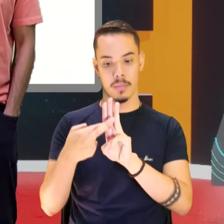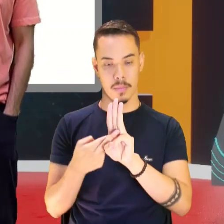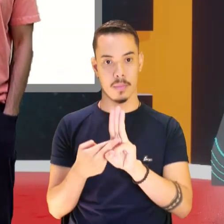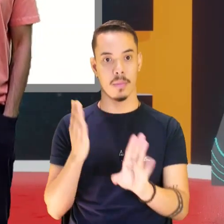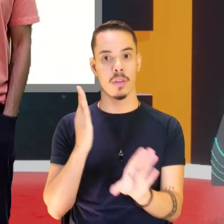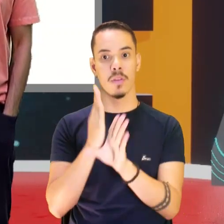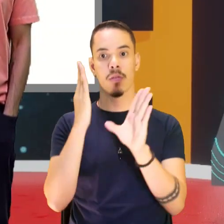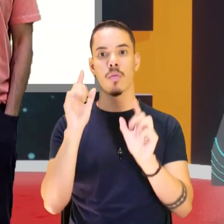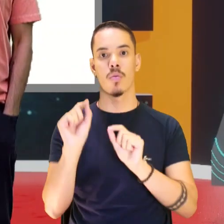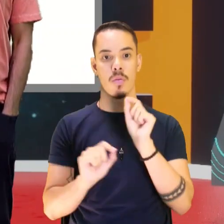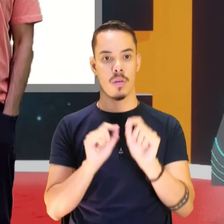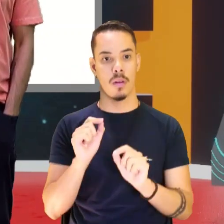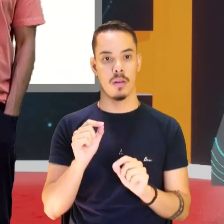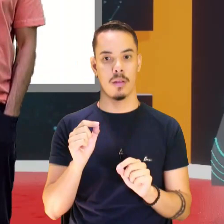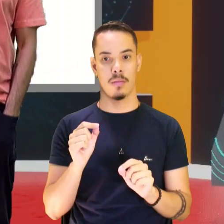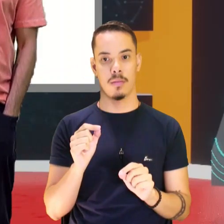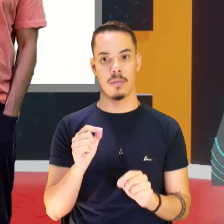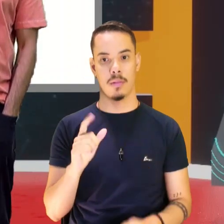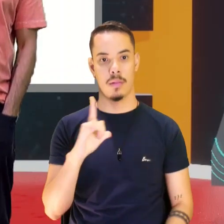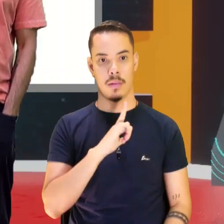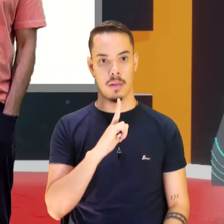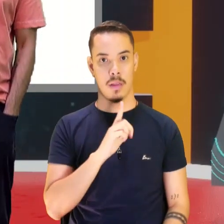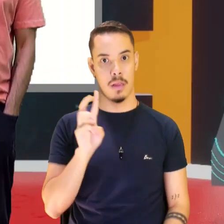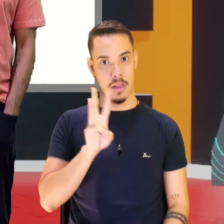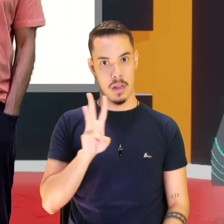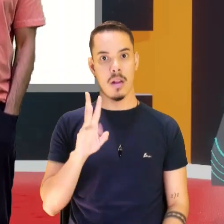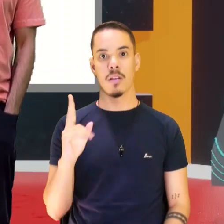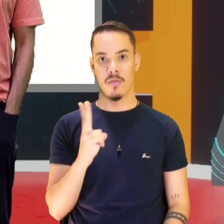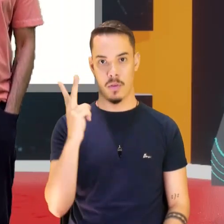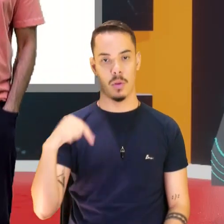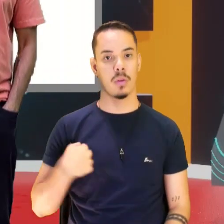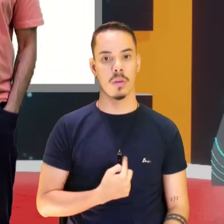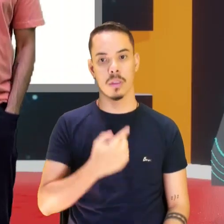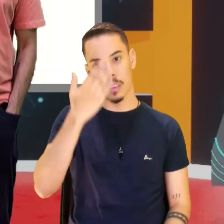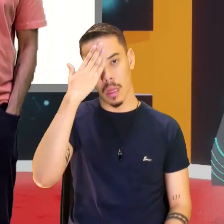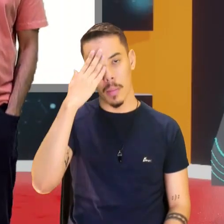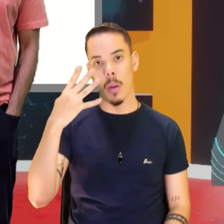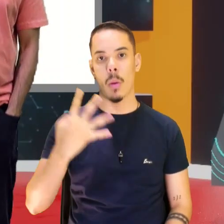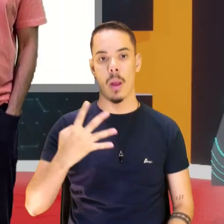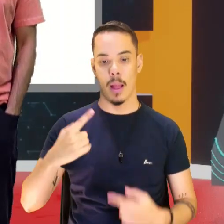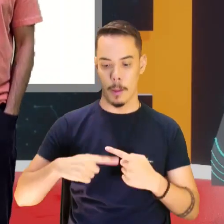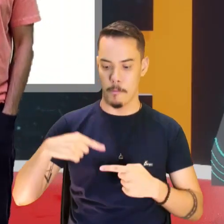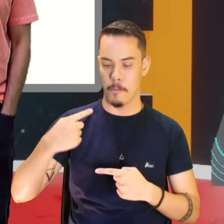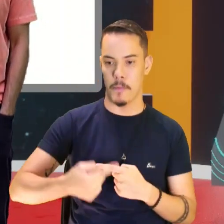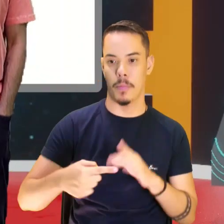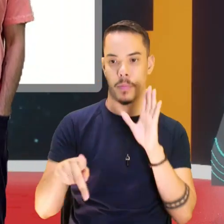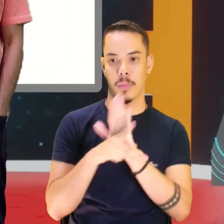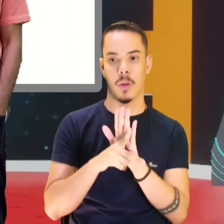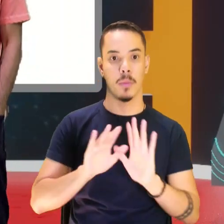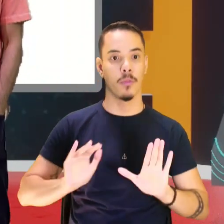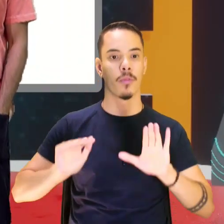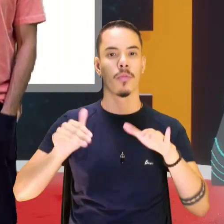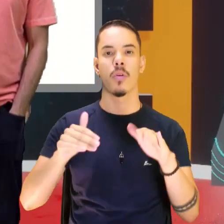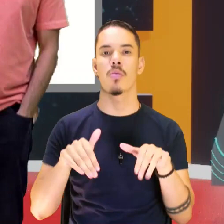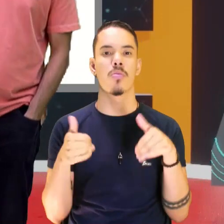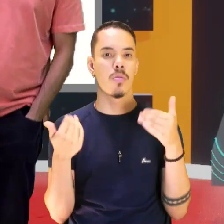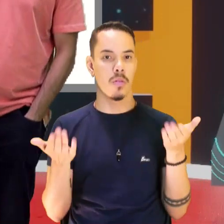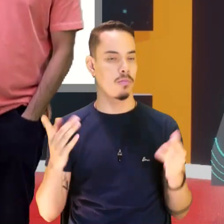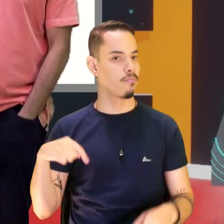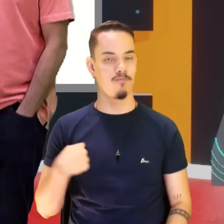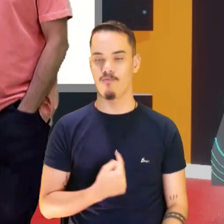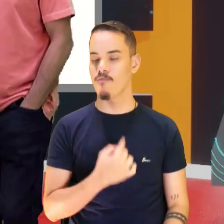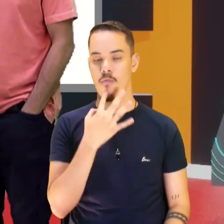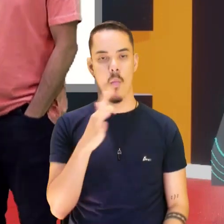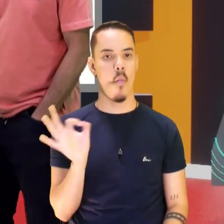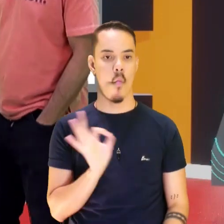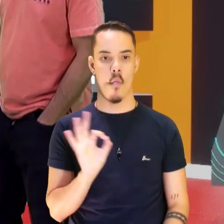quarto valor, né? Temos três valores conhecidos e uma quarta proporcional. E a tal da quarta proporcional que a gente desconhece